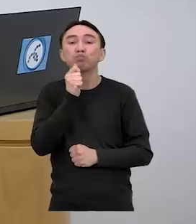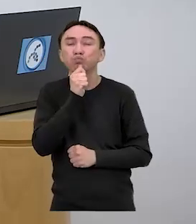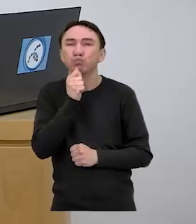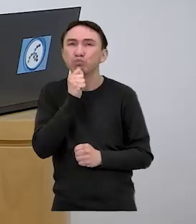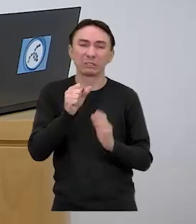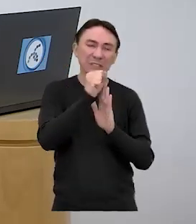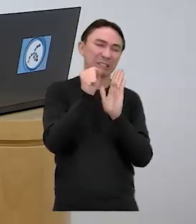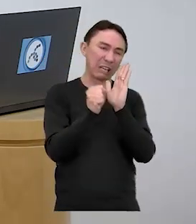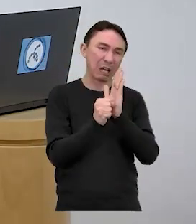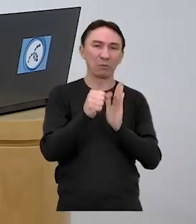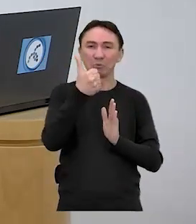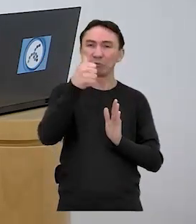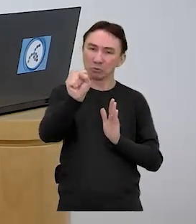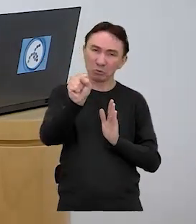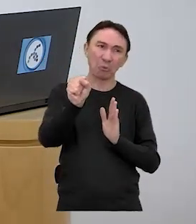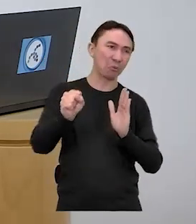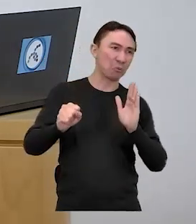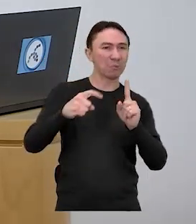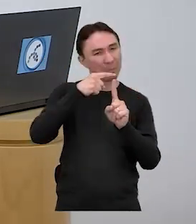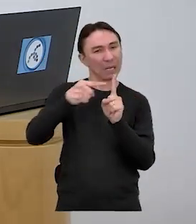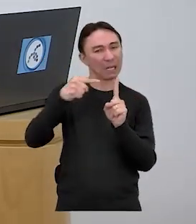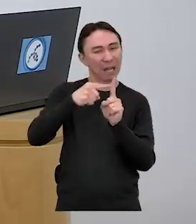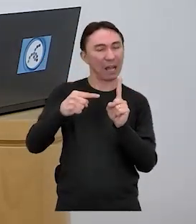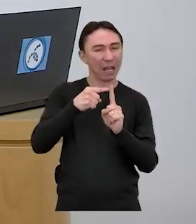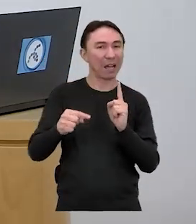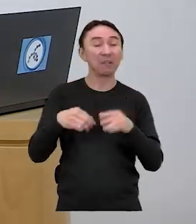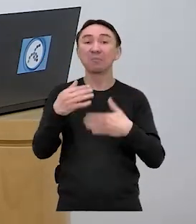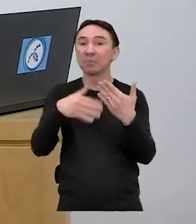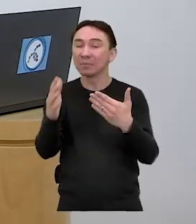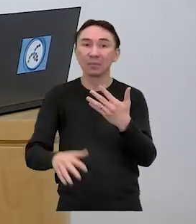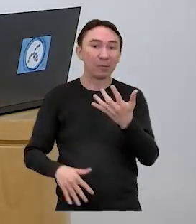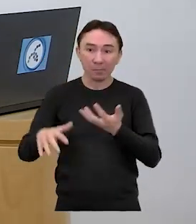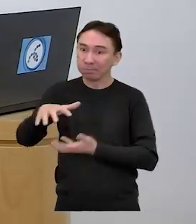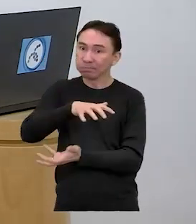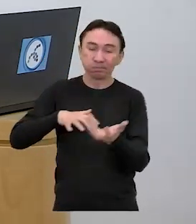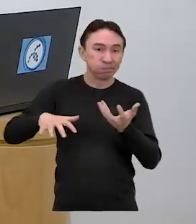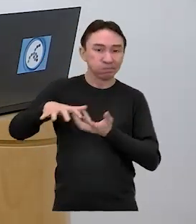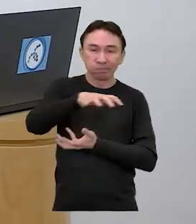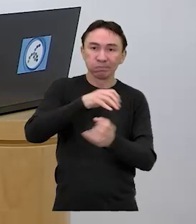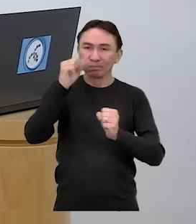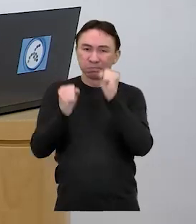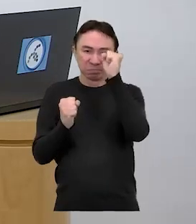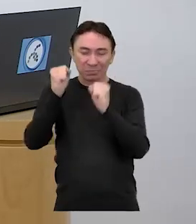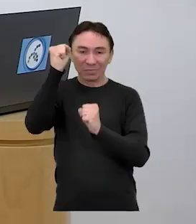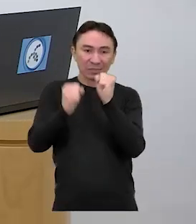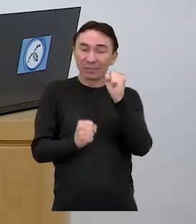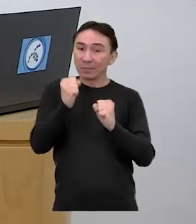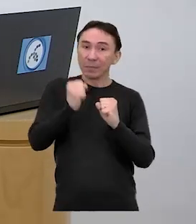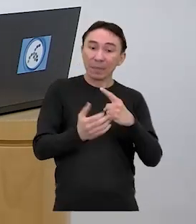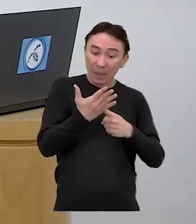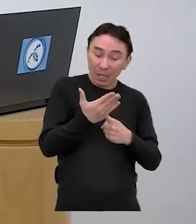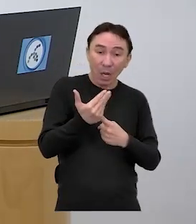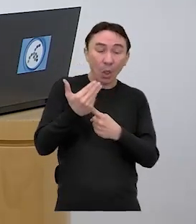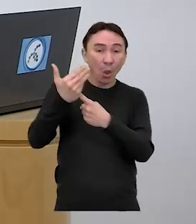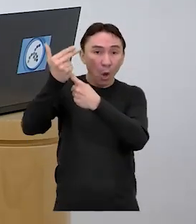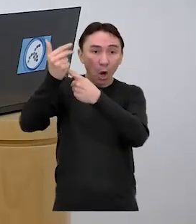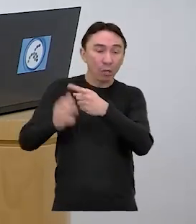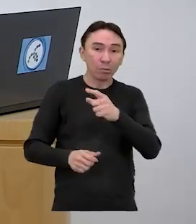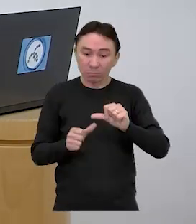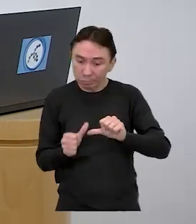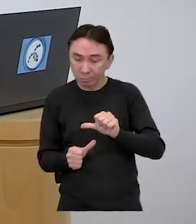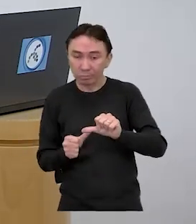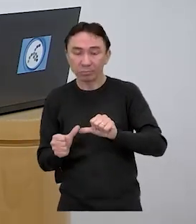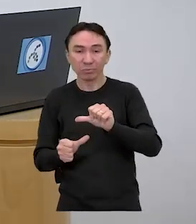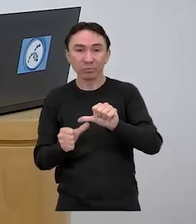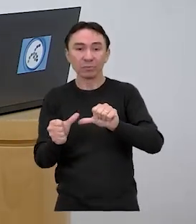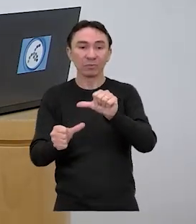lá a Revolução Industrial, já se começa a mexer com tecnologia, já começa a dar uma degradação ao meio ambiente, né? E